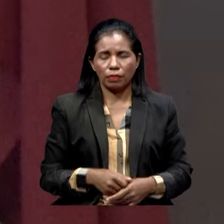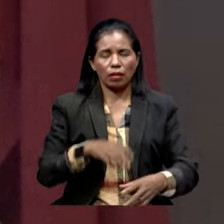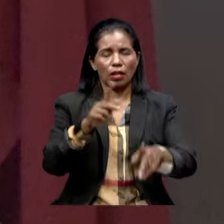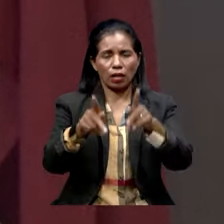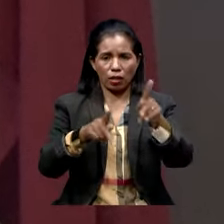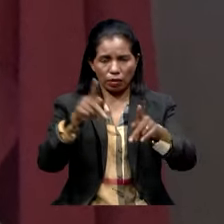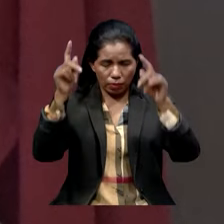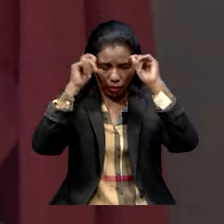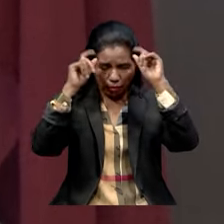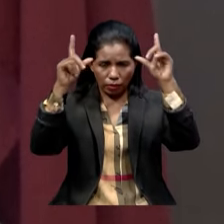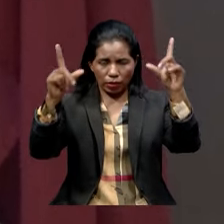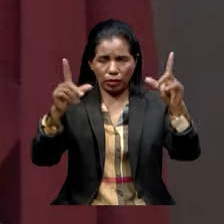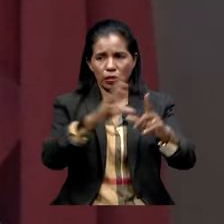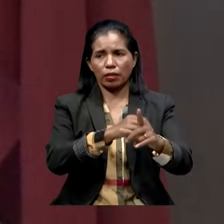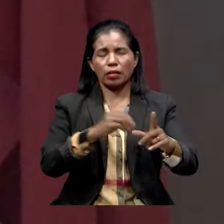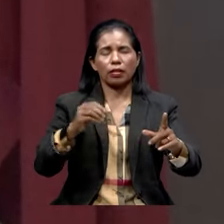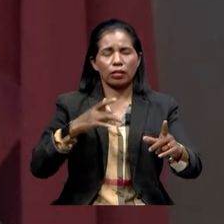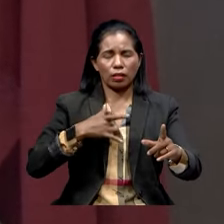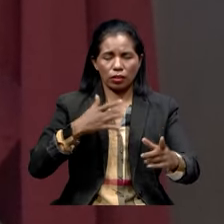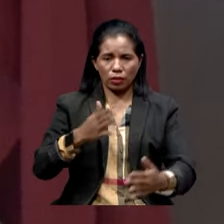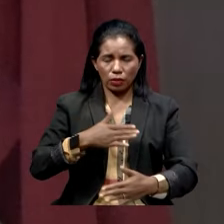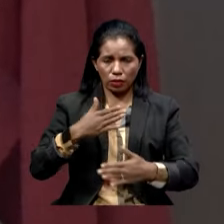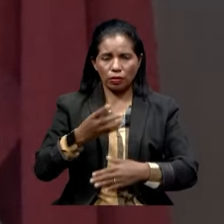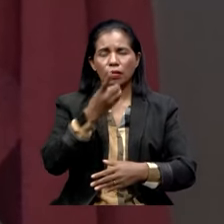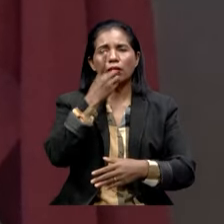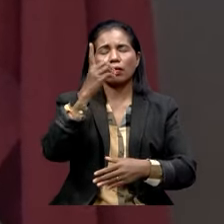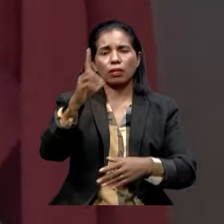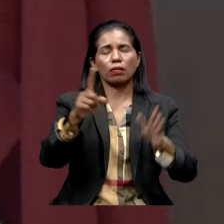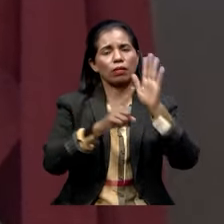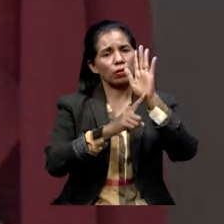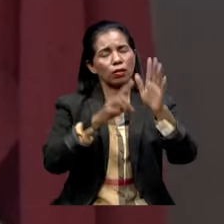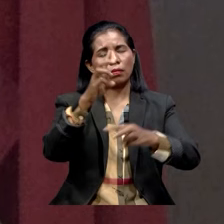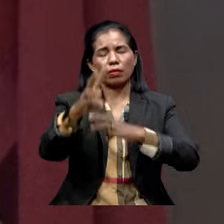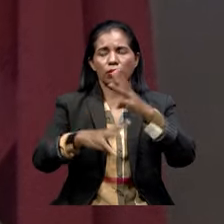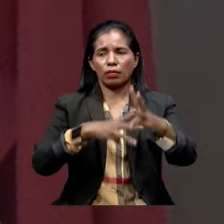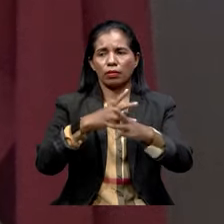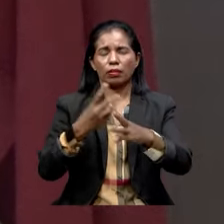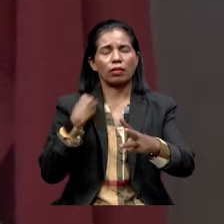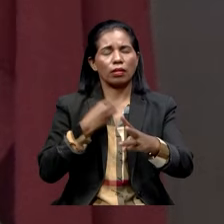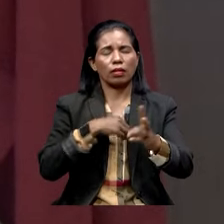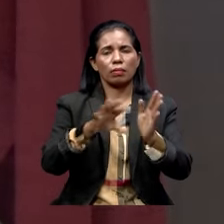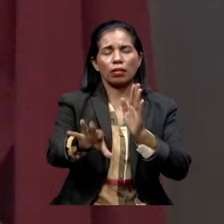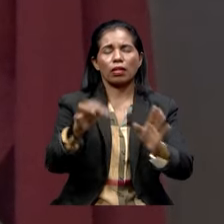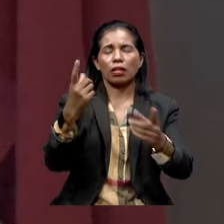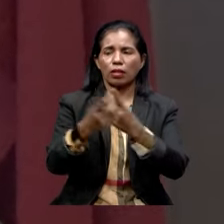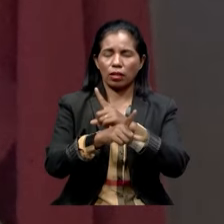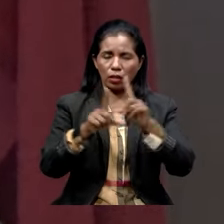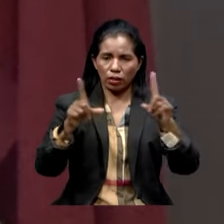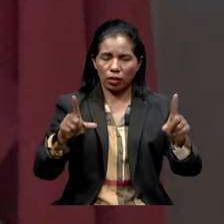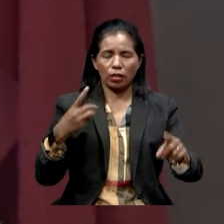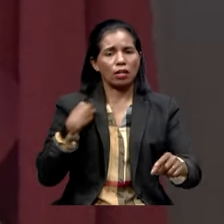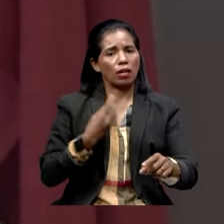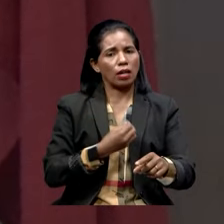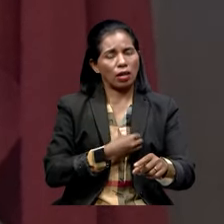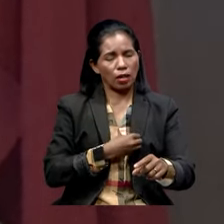de Timor-Leste ergueu-se e declarou ao mundo: nós escolhemos a liberdade, nós